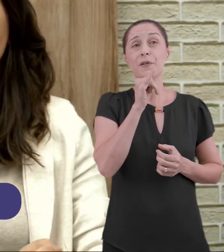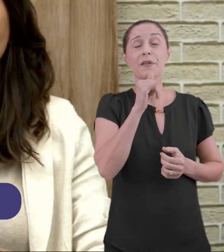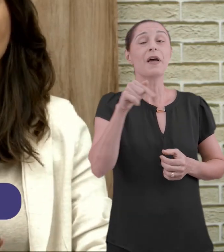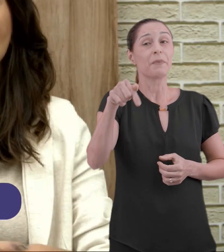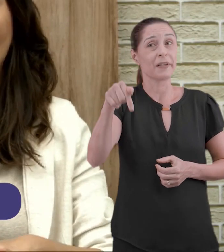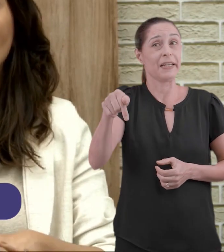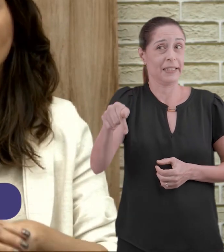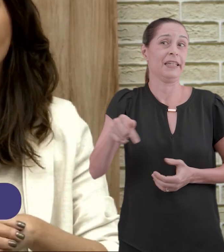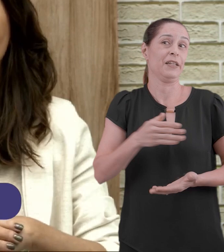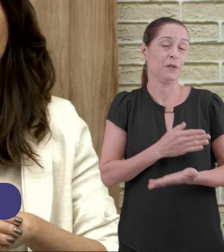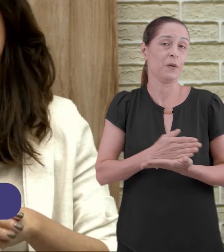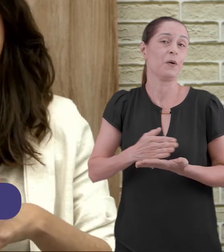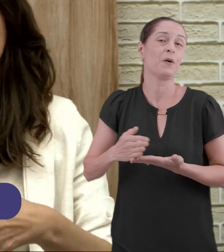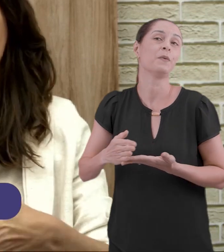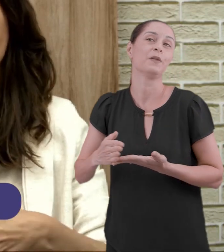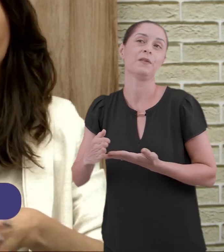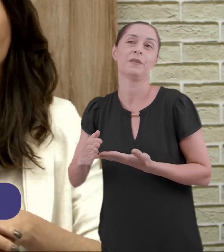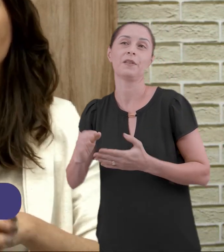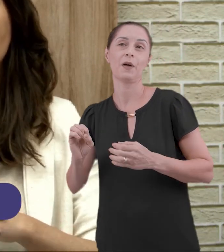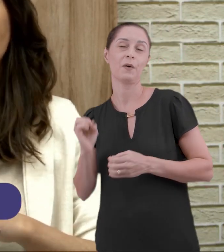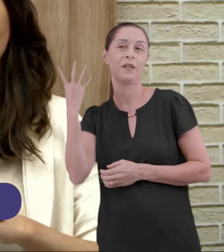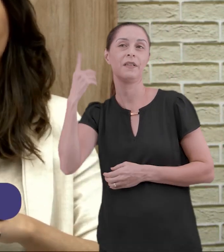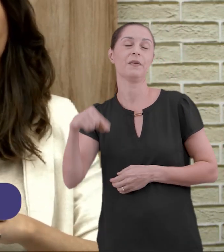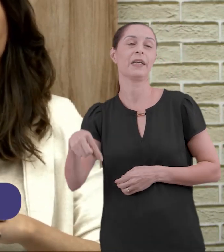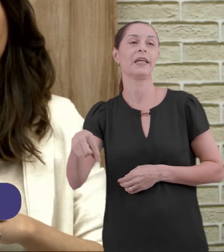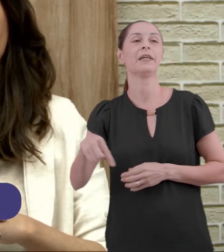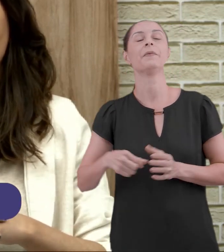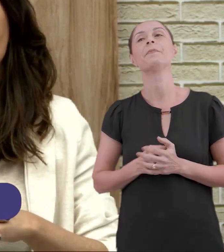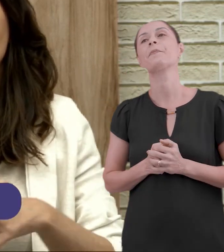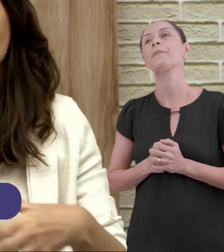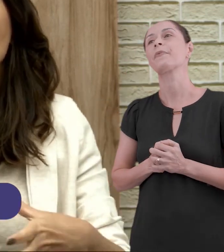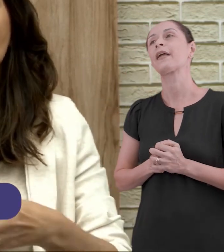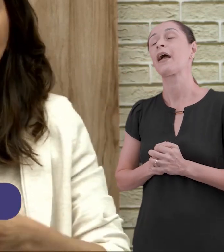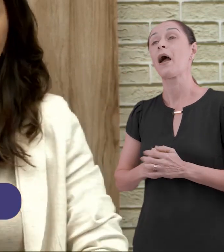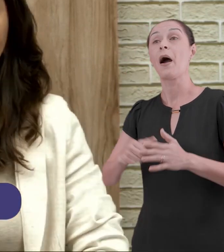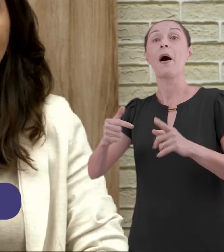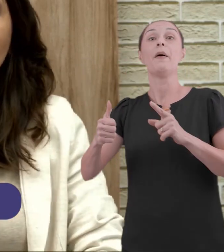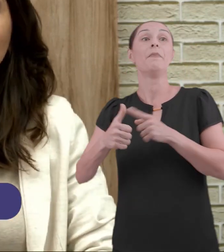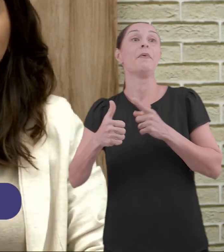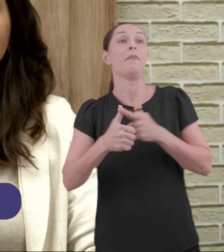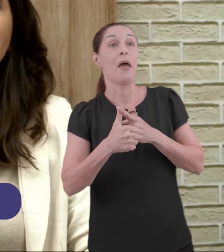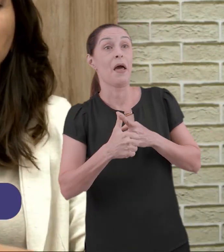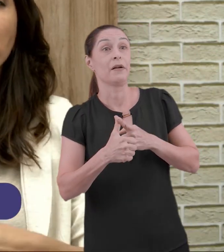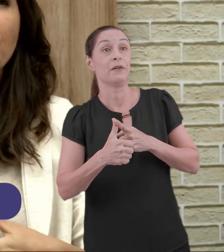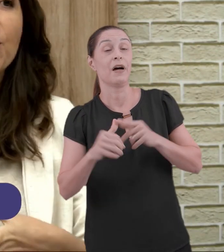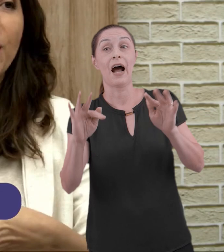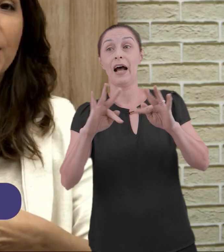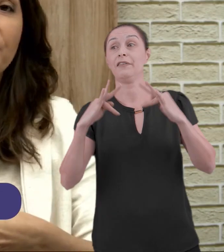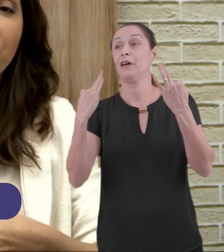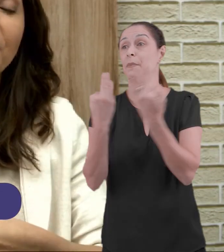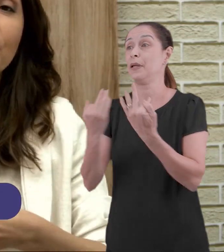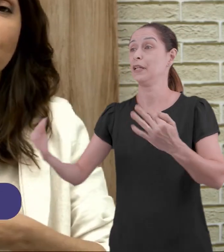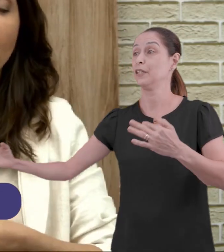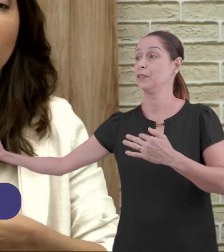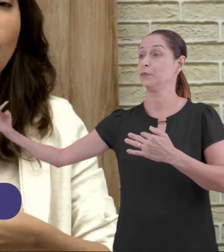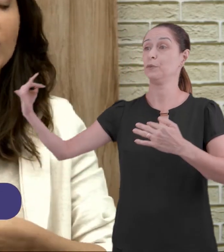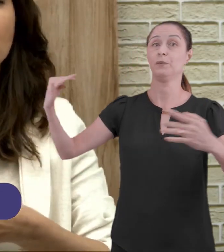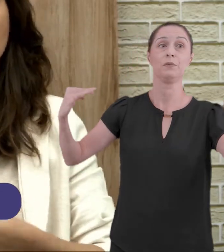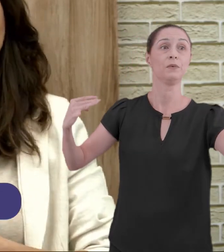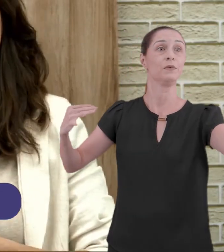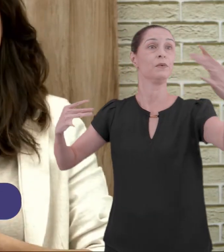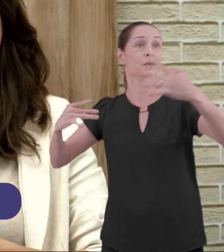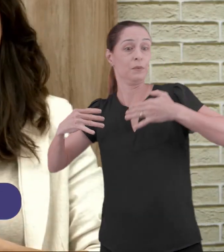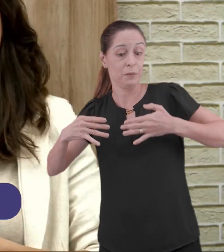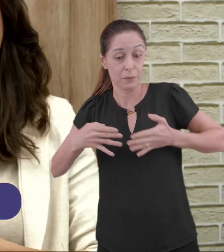muito resumidamente, como que aconteceu aqui. Primeiro as pessoas chegaram, né? Primeiro as famílias chegaram, e quando